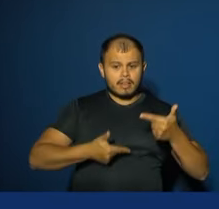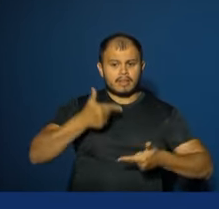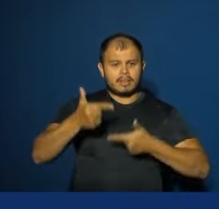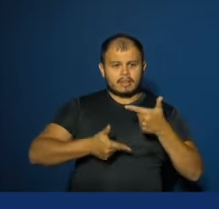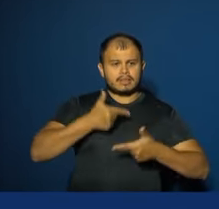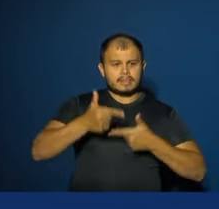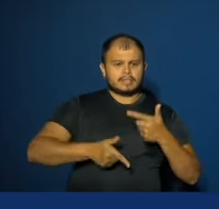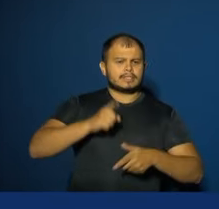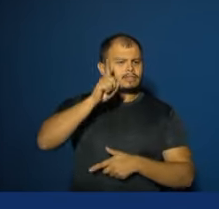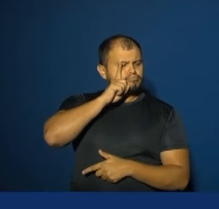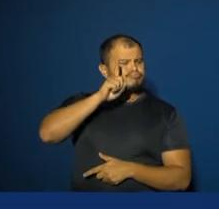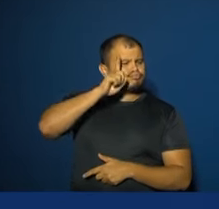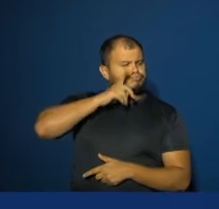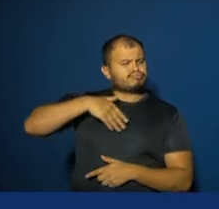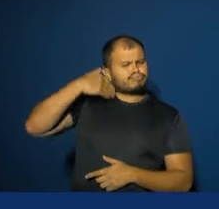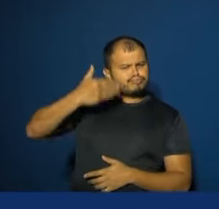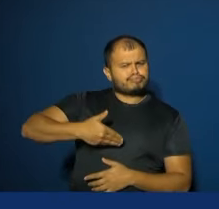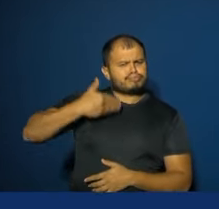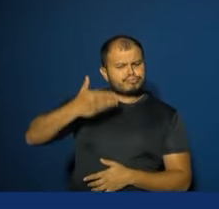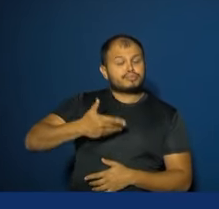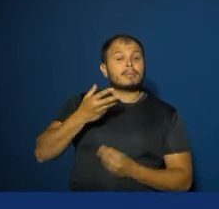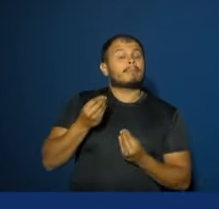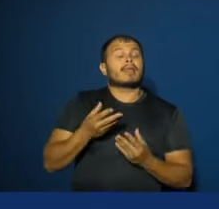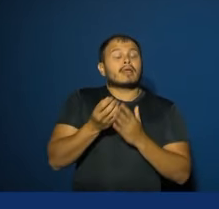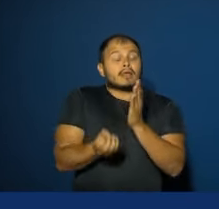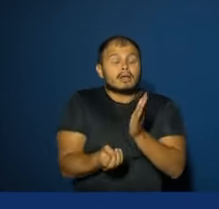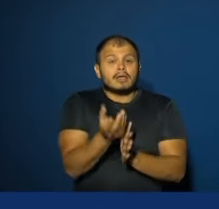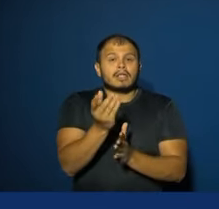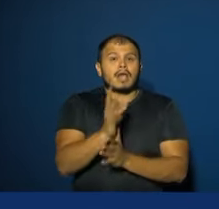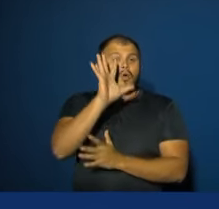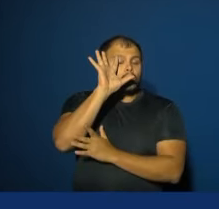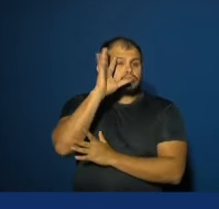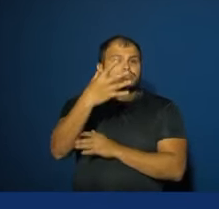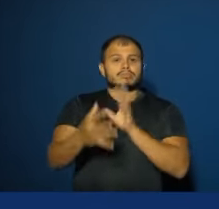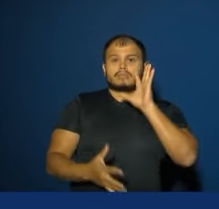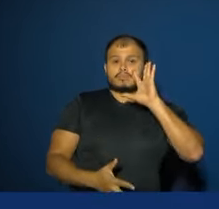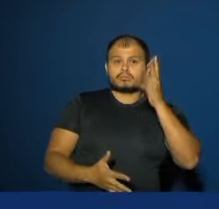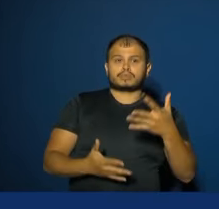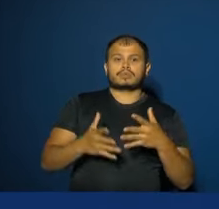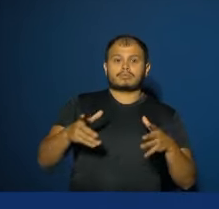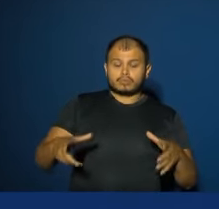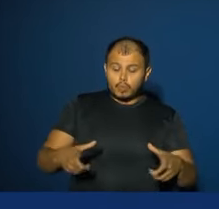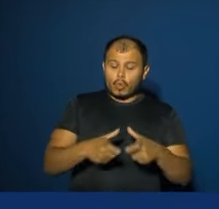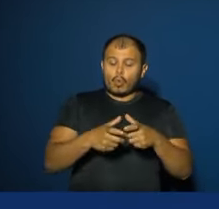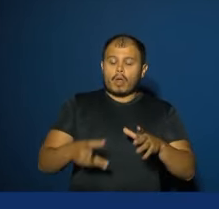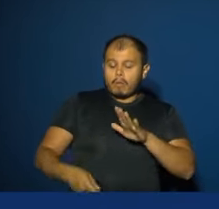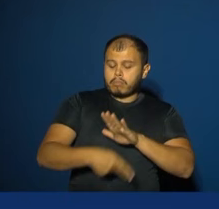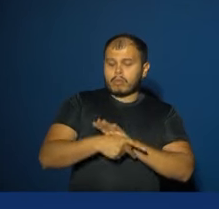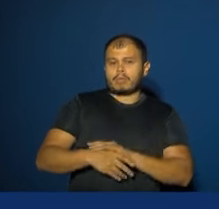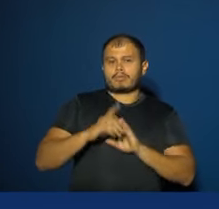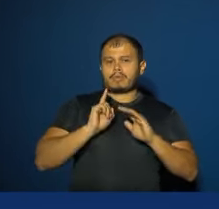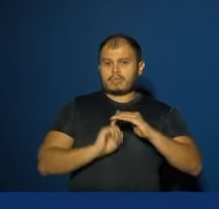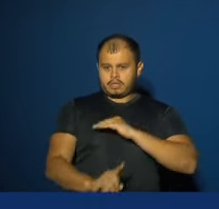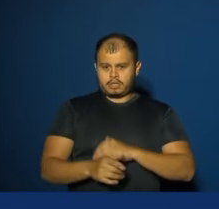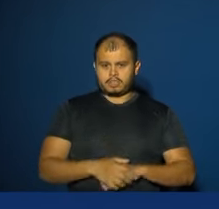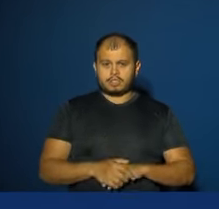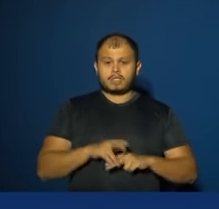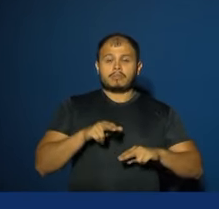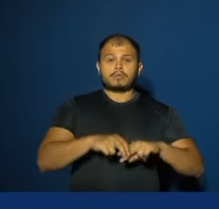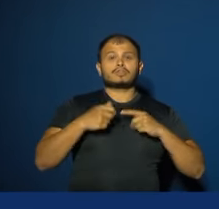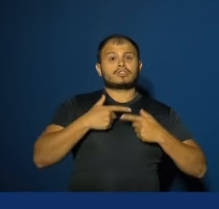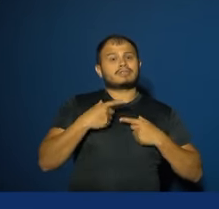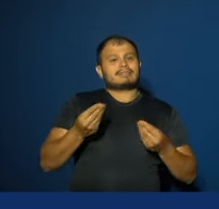intensamente para você, justamente, criar uma solução num único lugar para o cliente. E aí, Vitório, no bojo disso, traz